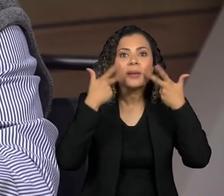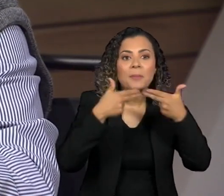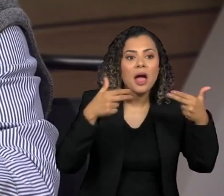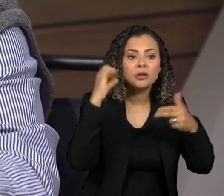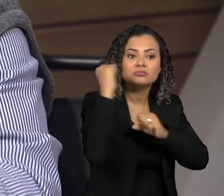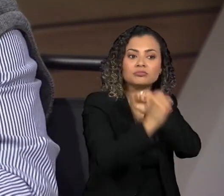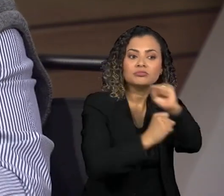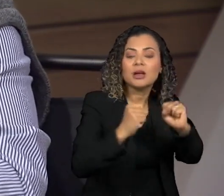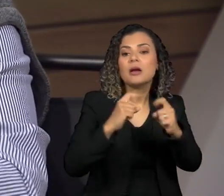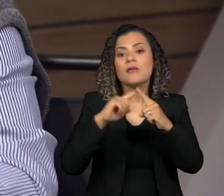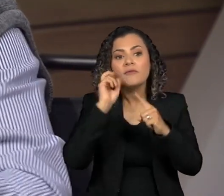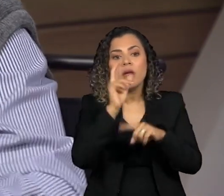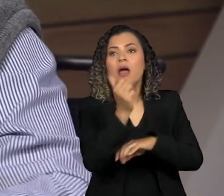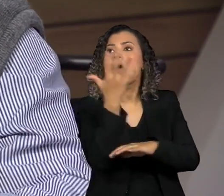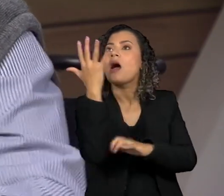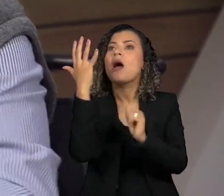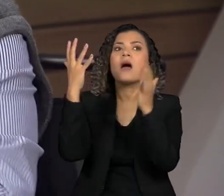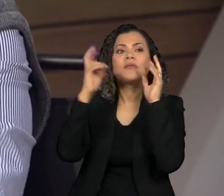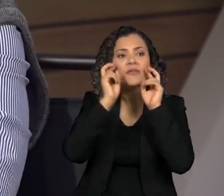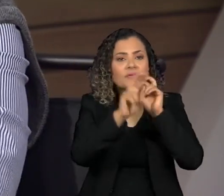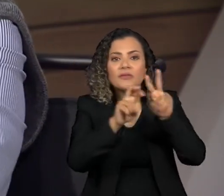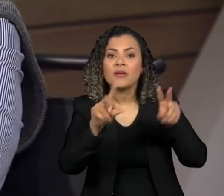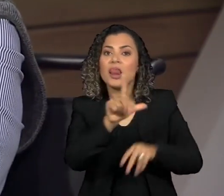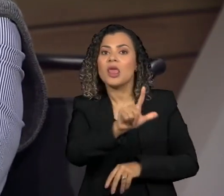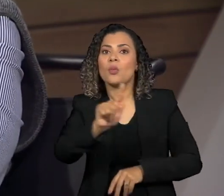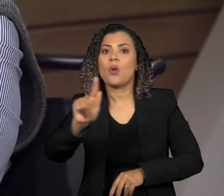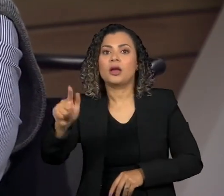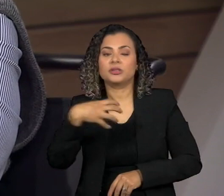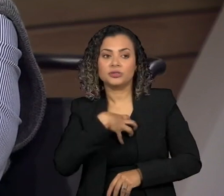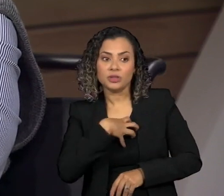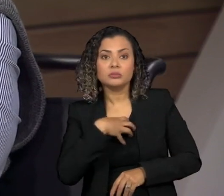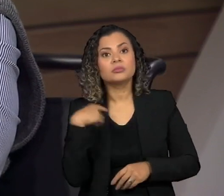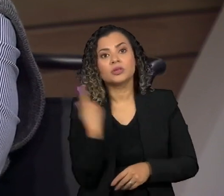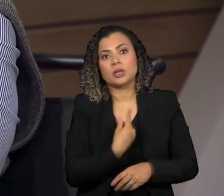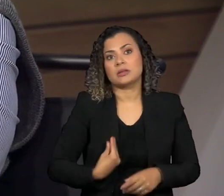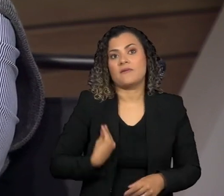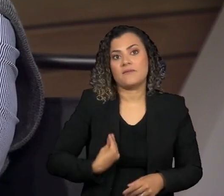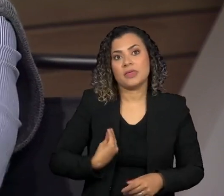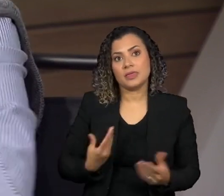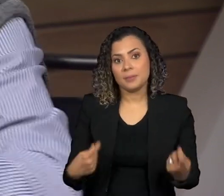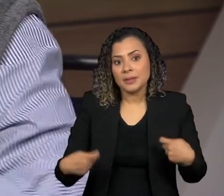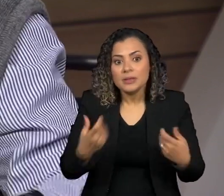os animais, entender a linguagem deles, porque isso dependia da nossa subsistência.